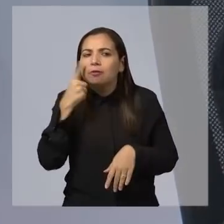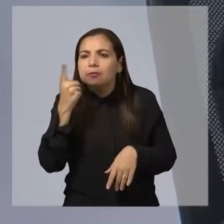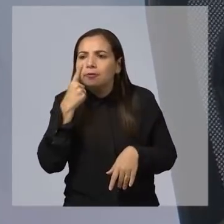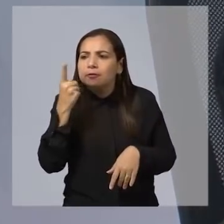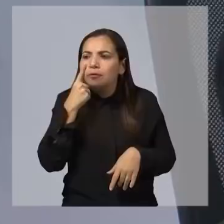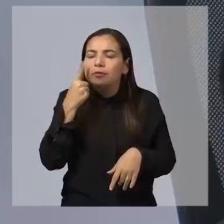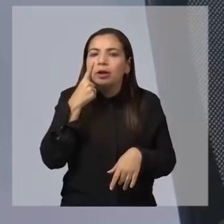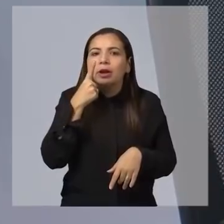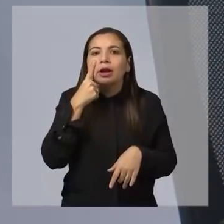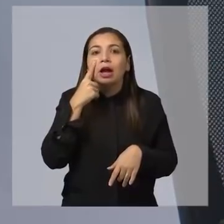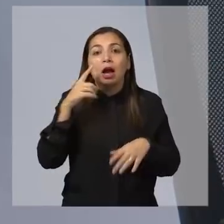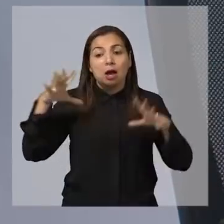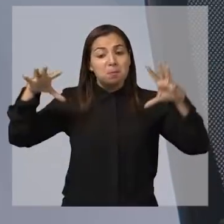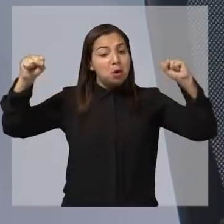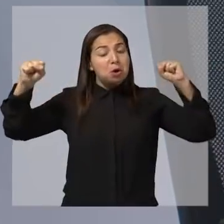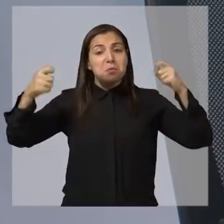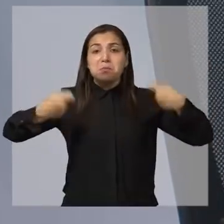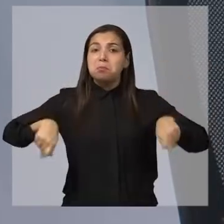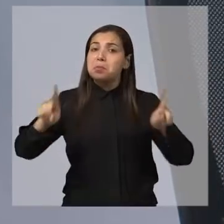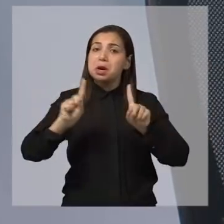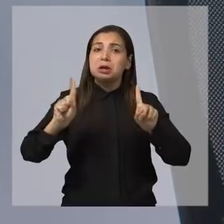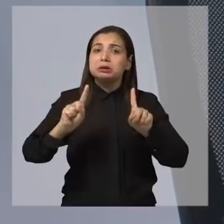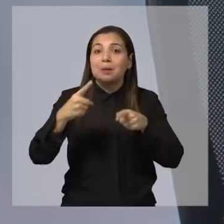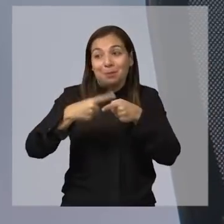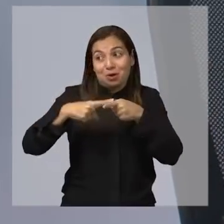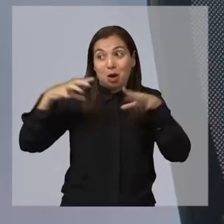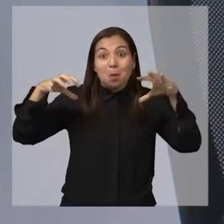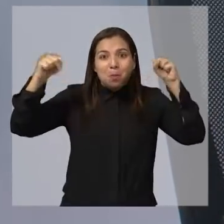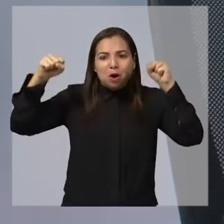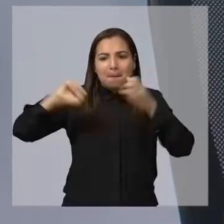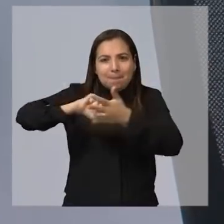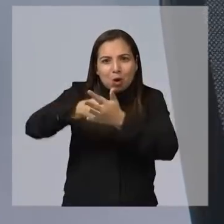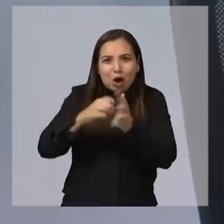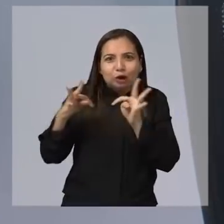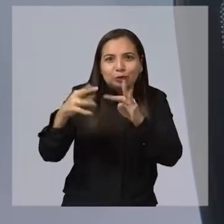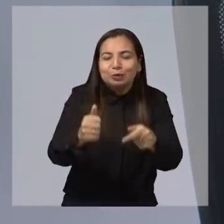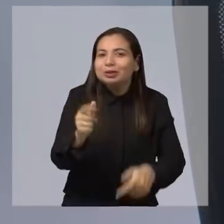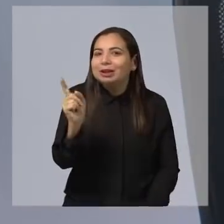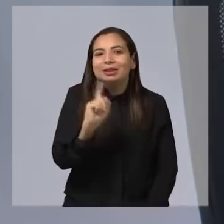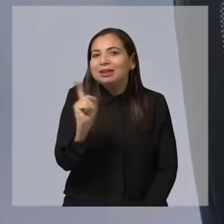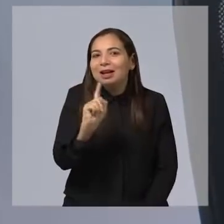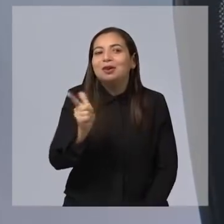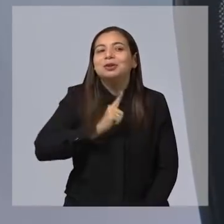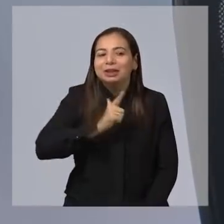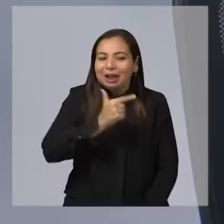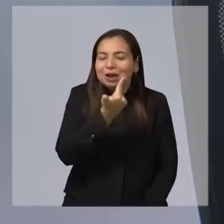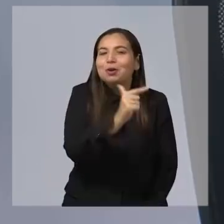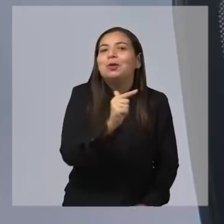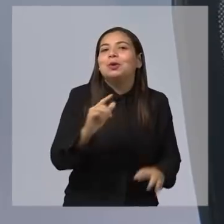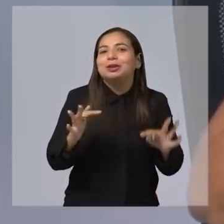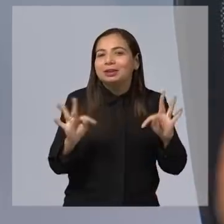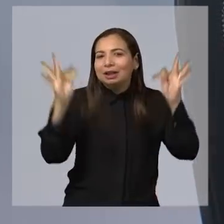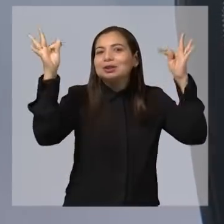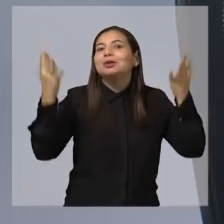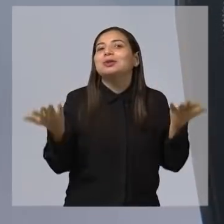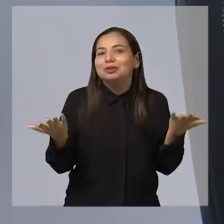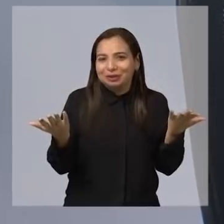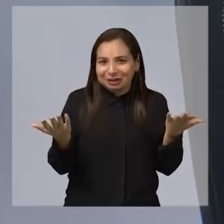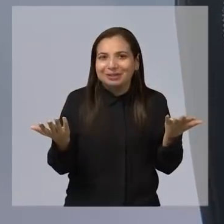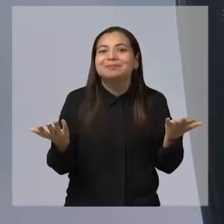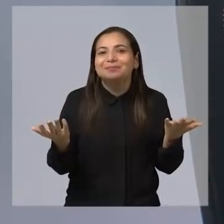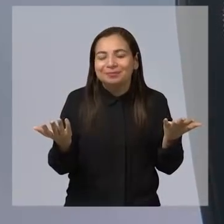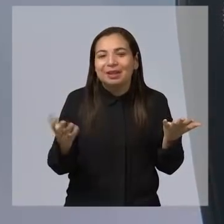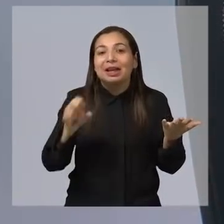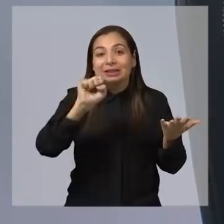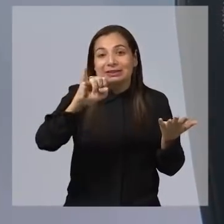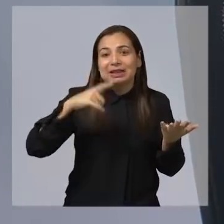o bloqueador. Detalhe, o bloqueador não bloqueia tudo, porque muitos não bloqueiam o sinal de dados. Quando vem outra geração, ele já leva. Quando tem essa torre